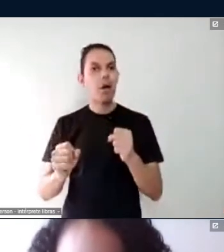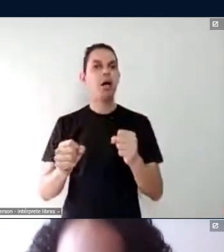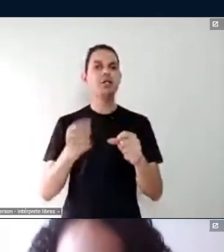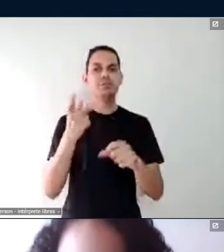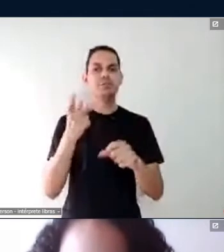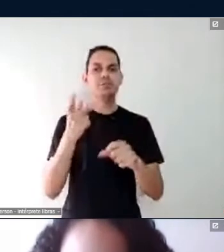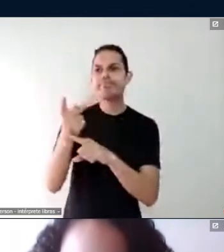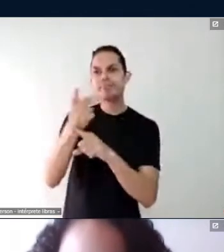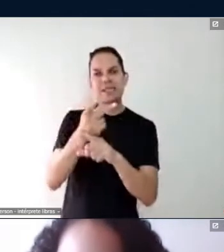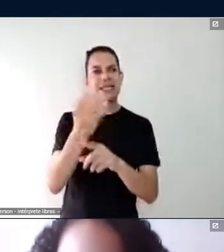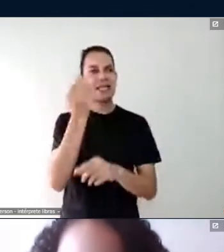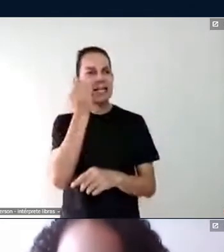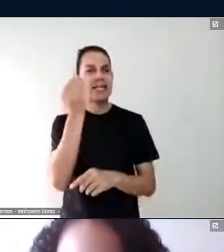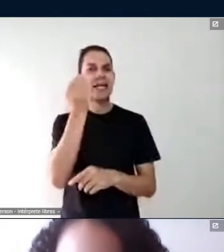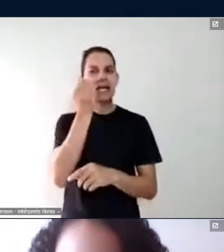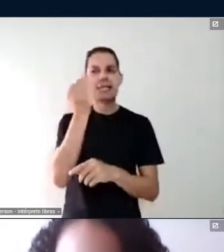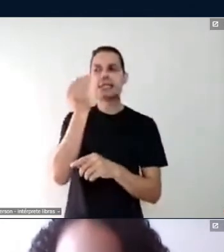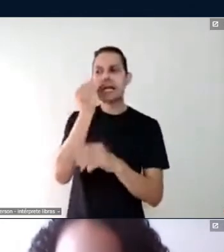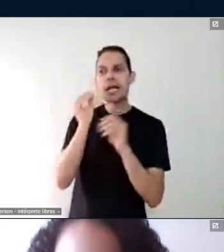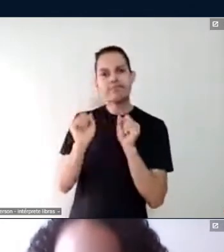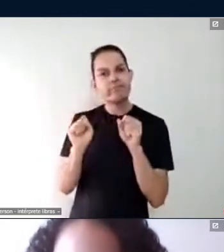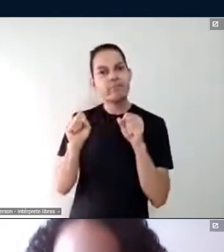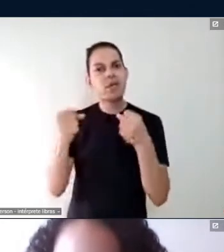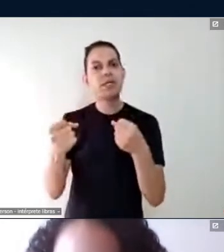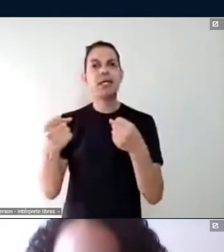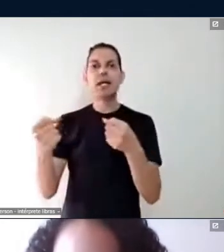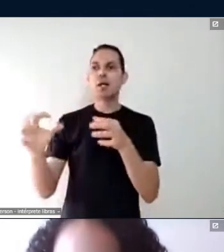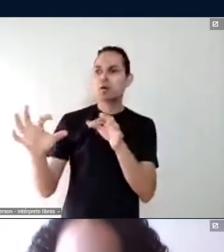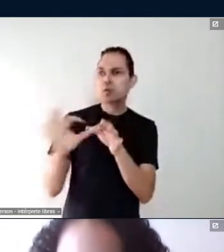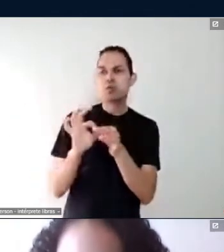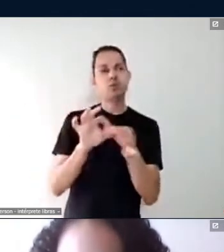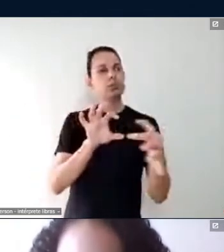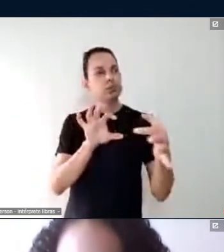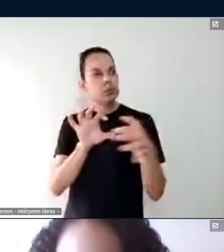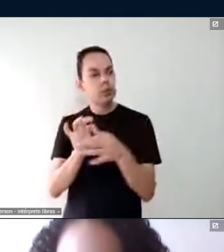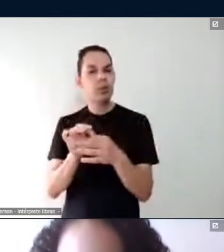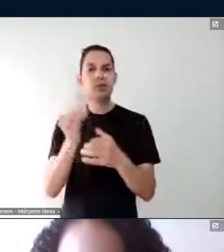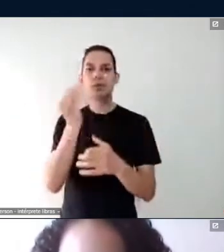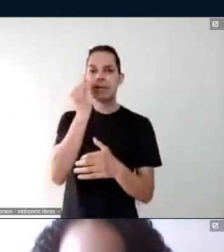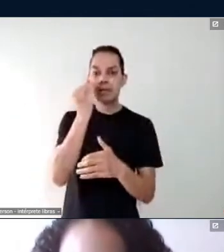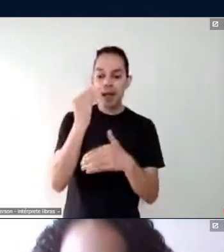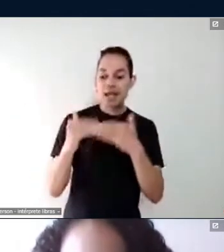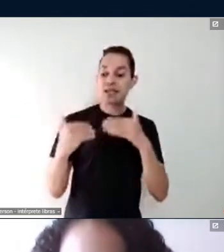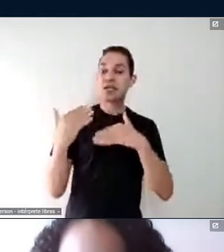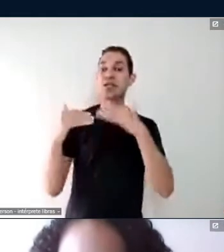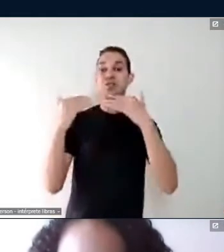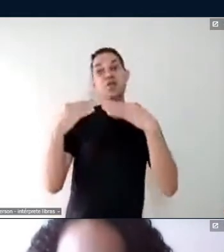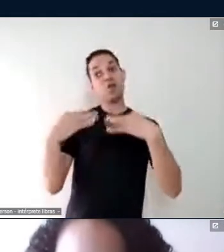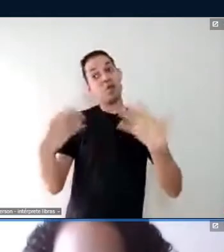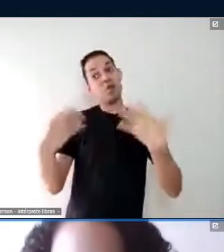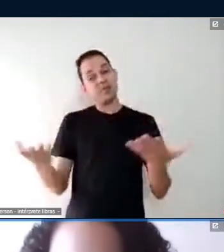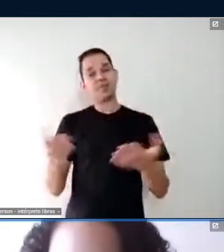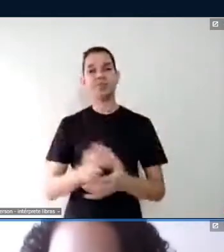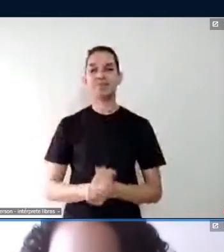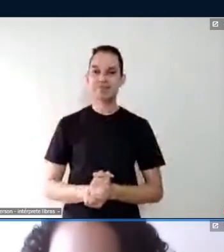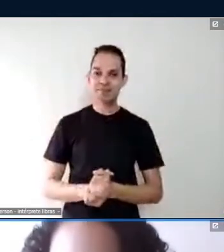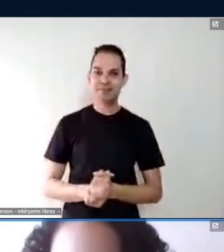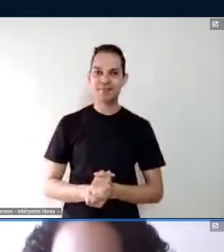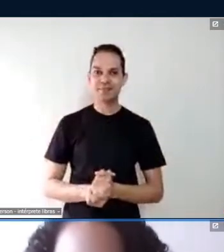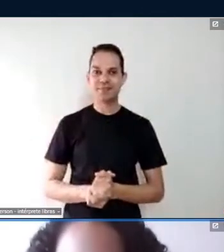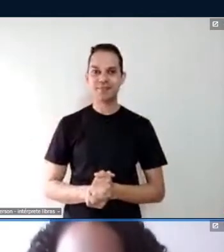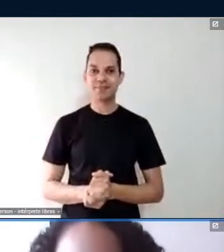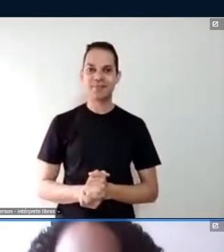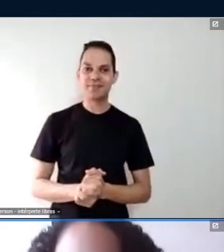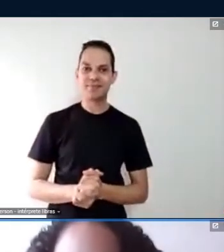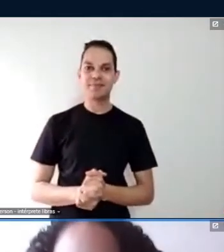começar a buscar parcerias para desenvolver isso daí. Acho que é isso.